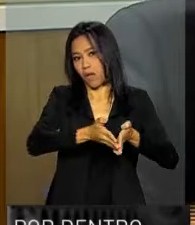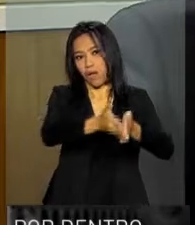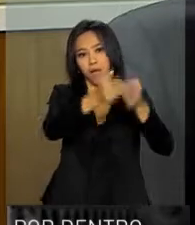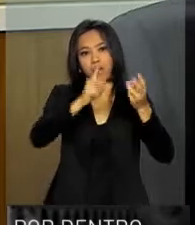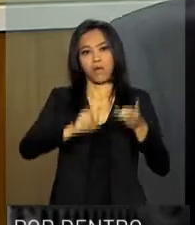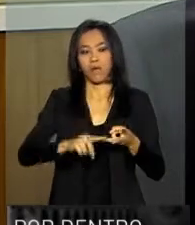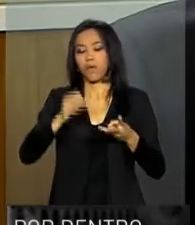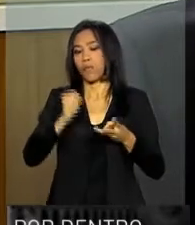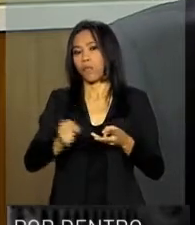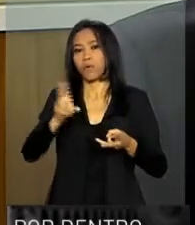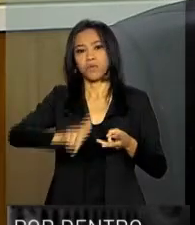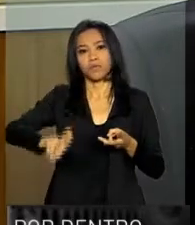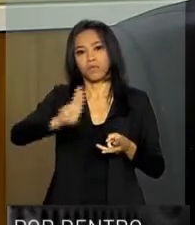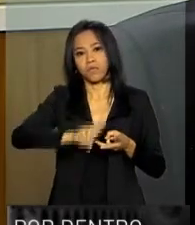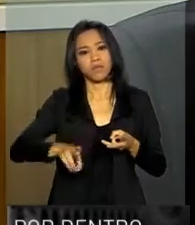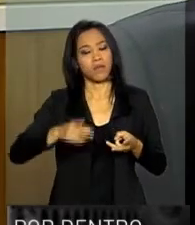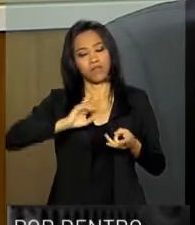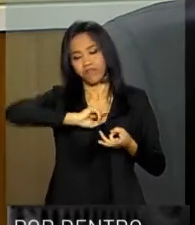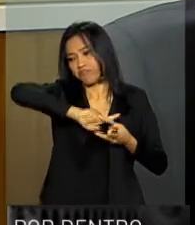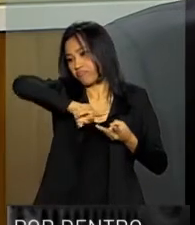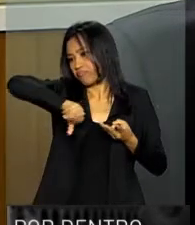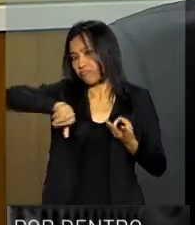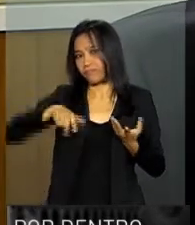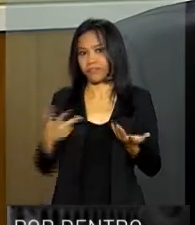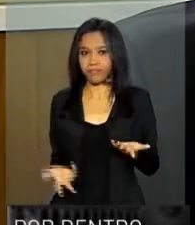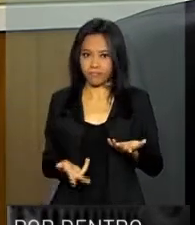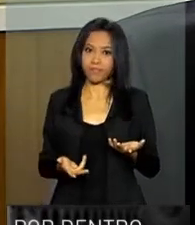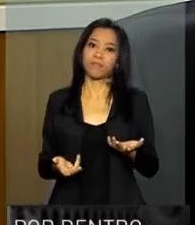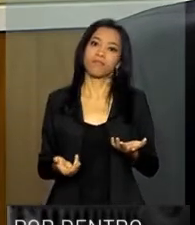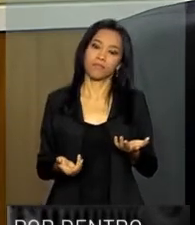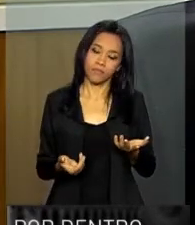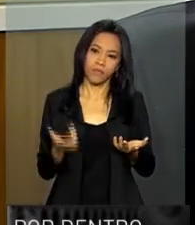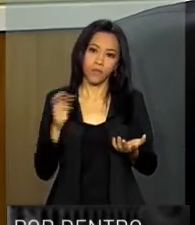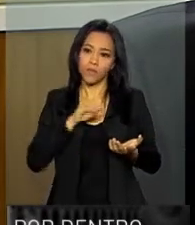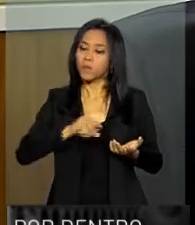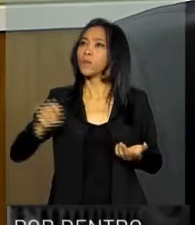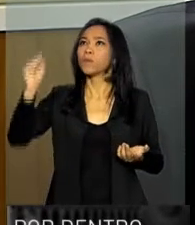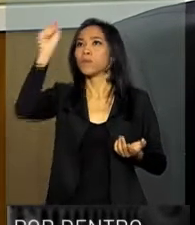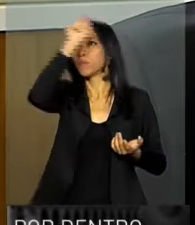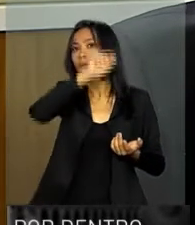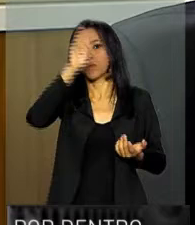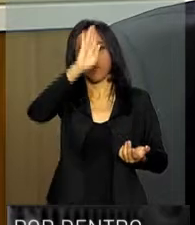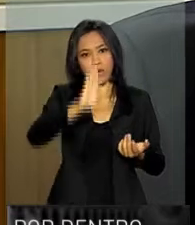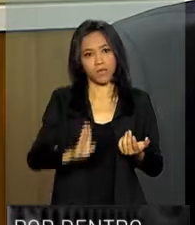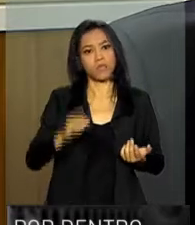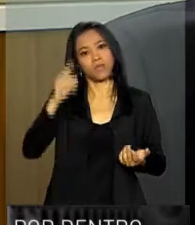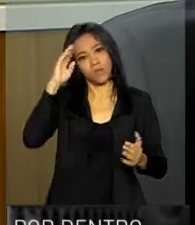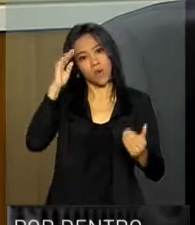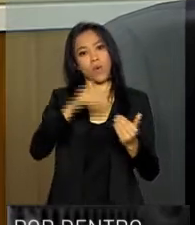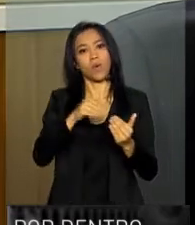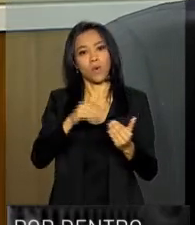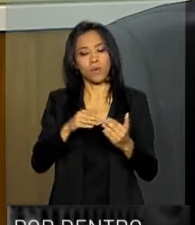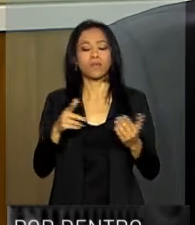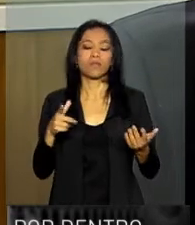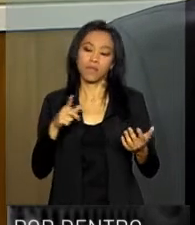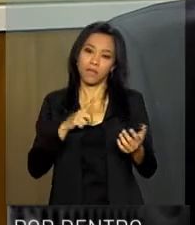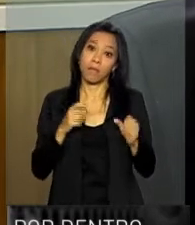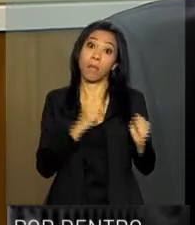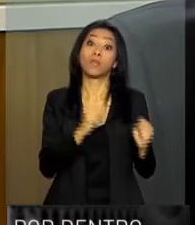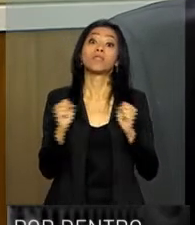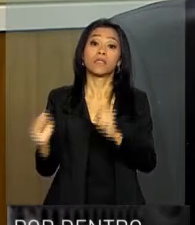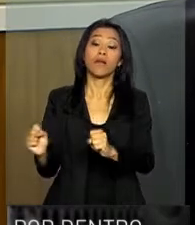que com onde tem um projeto dessa natureza é ou em outros lugares do brasil que tem eu concordo com você grande potencial mas também não é só